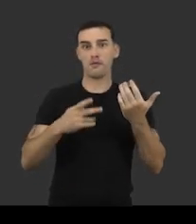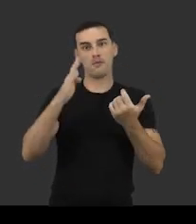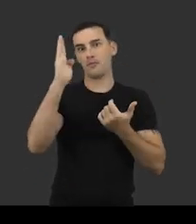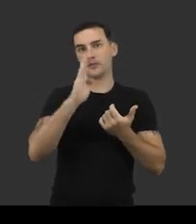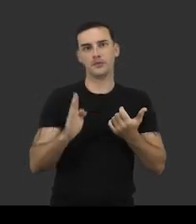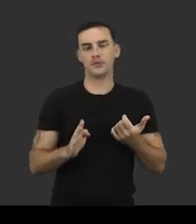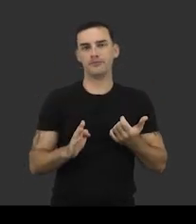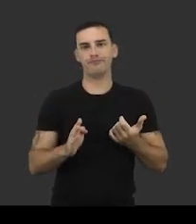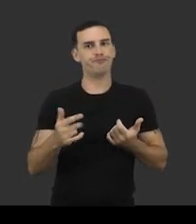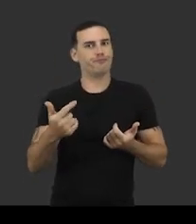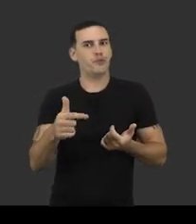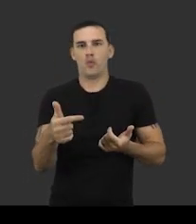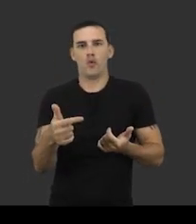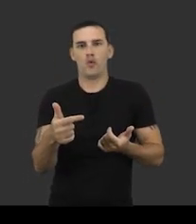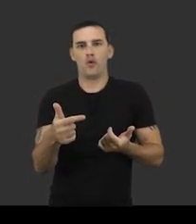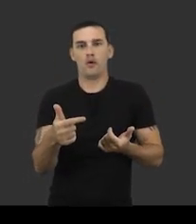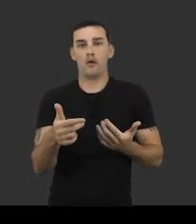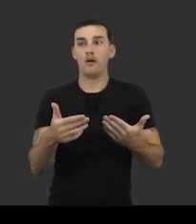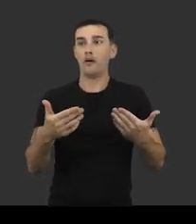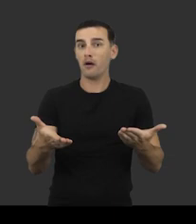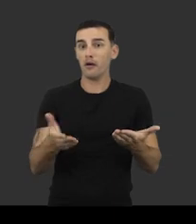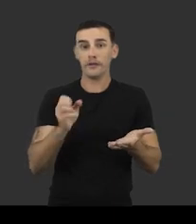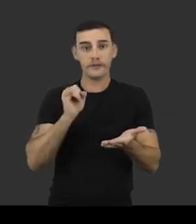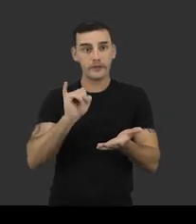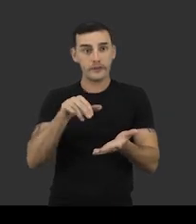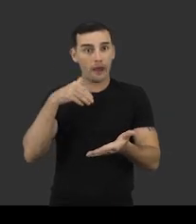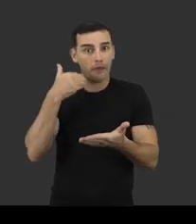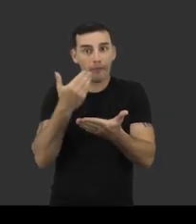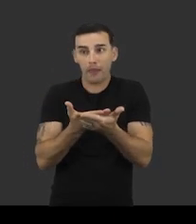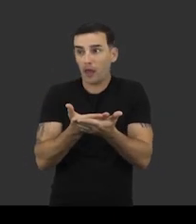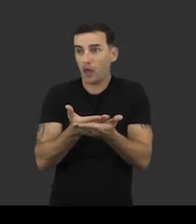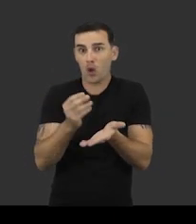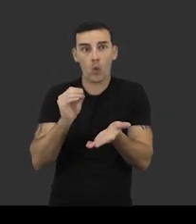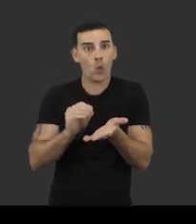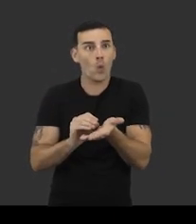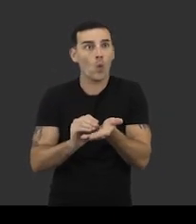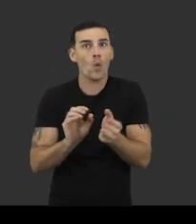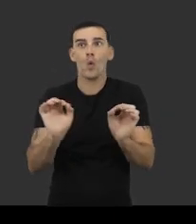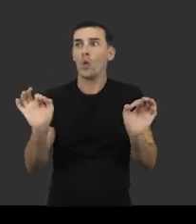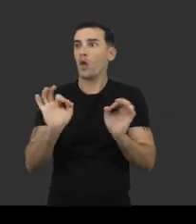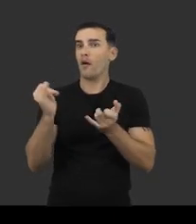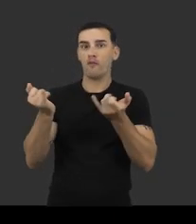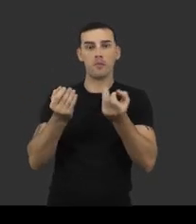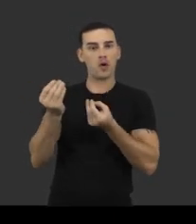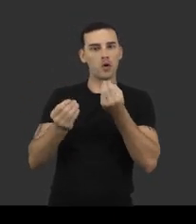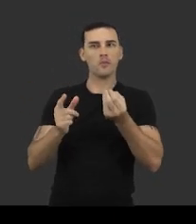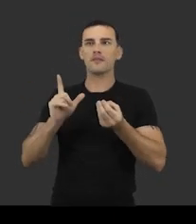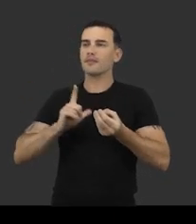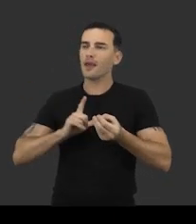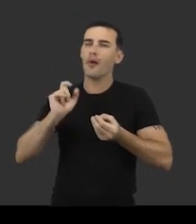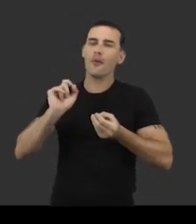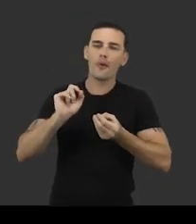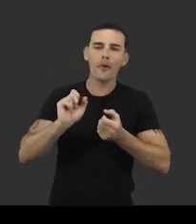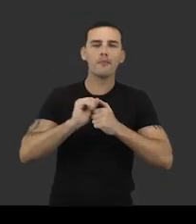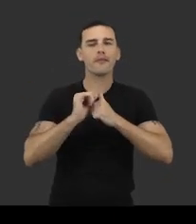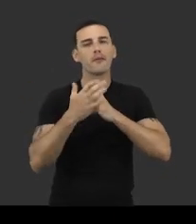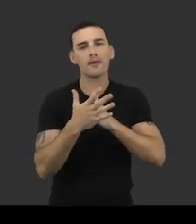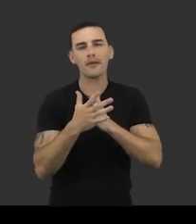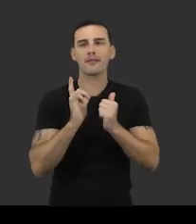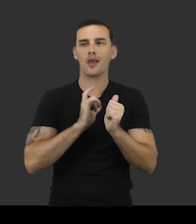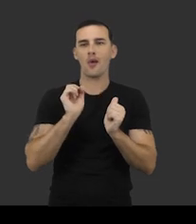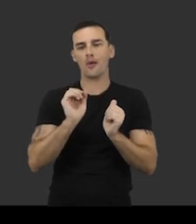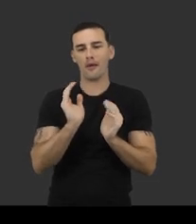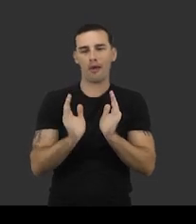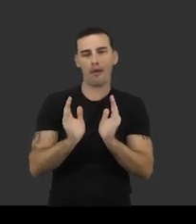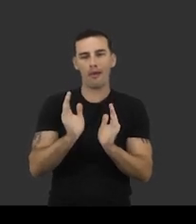país. E enquanto nós não tivermos esse levantamento epidemiológico, que diz que ia sair, aí veio a pandemia, então estamos aí meio no